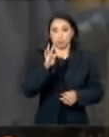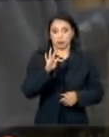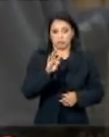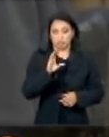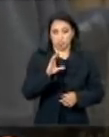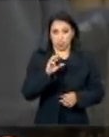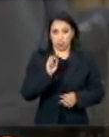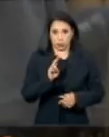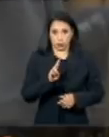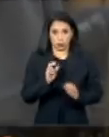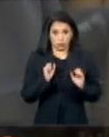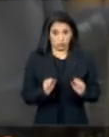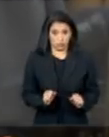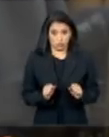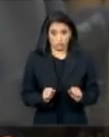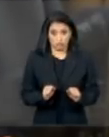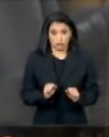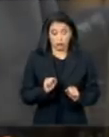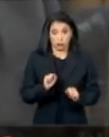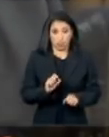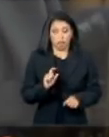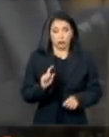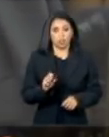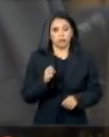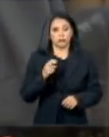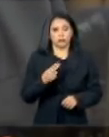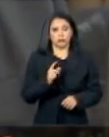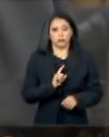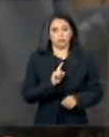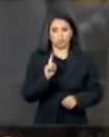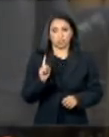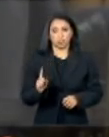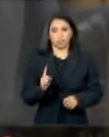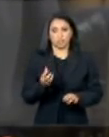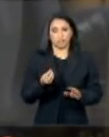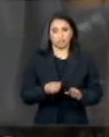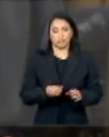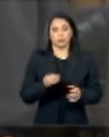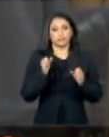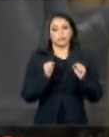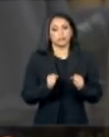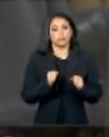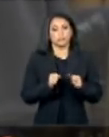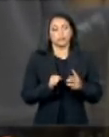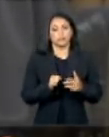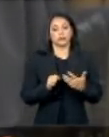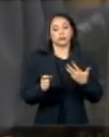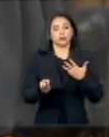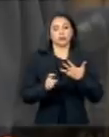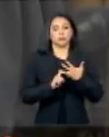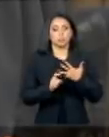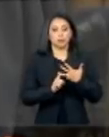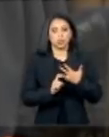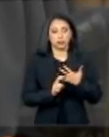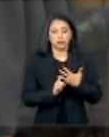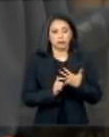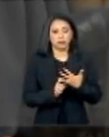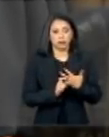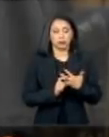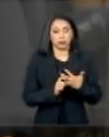poder ou não ratificar a revogar essa decisão do poder administrativo do poder executivo em conceder